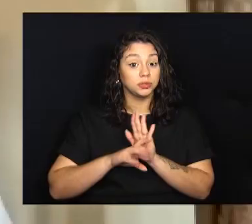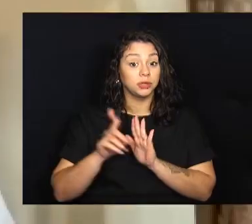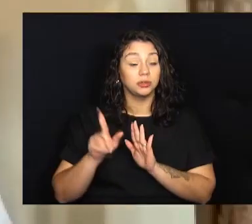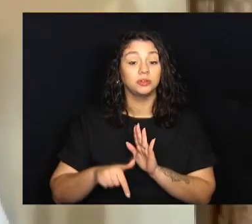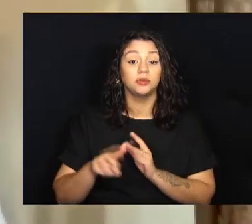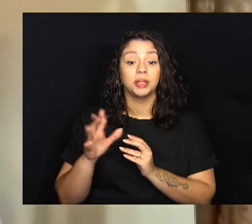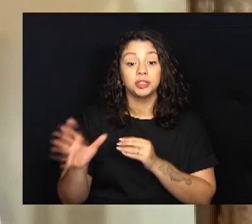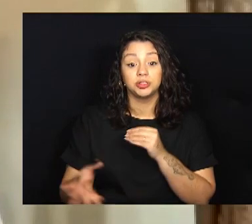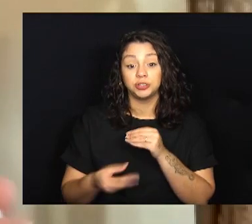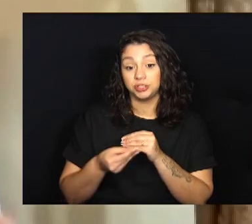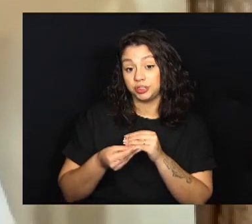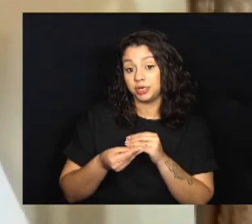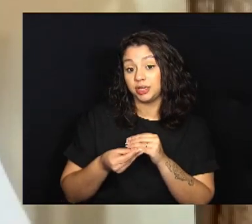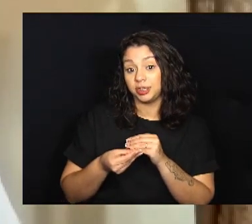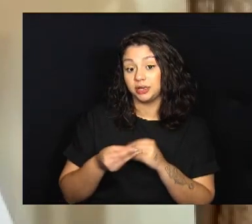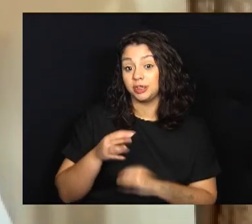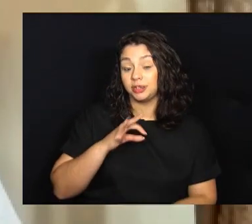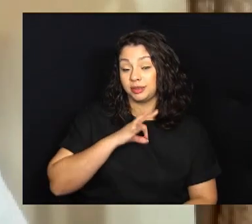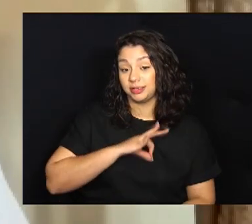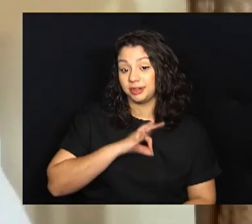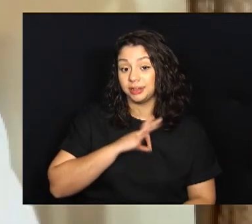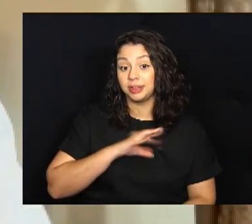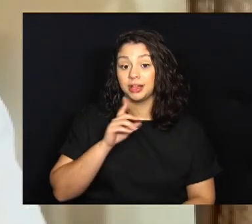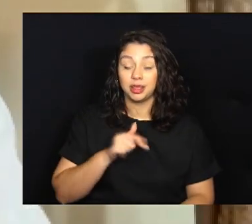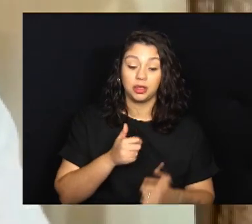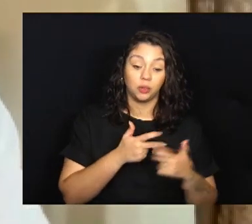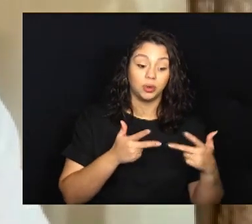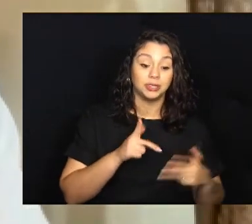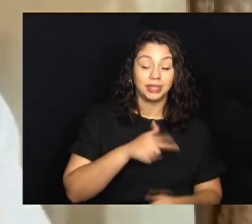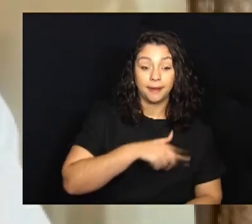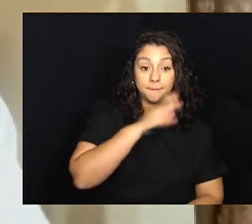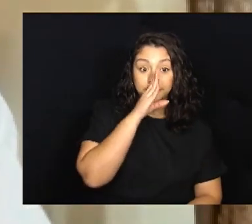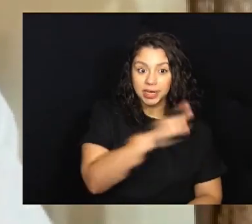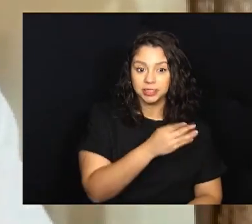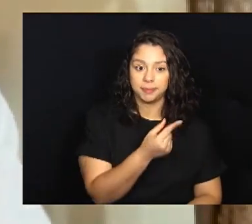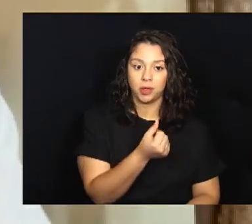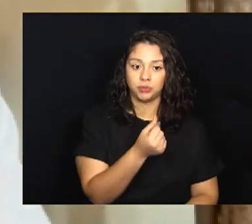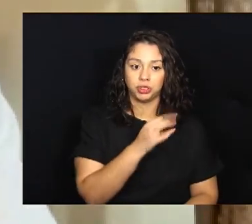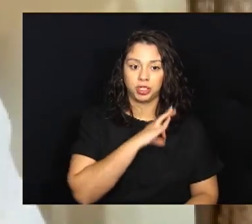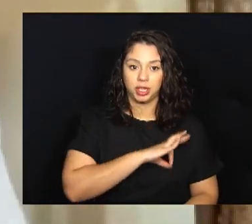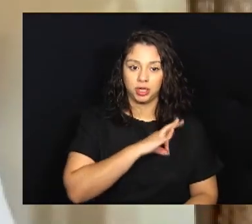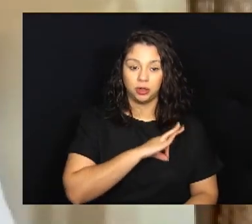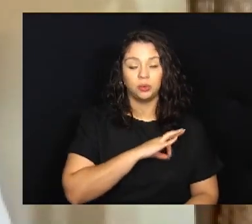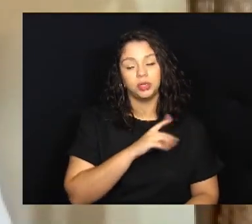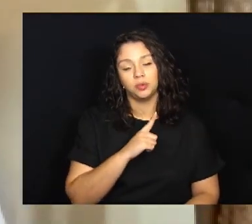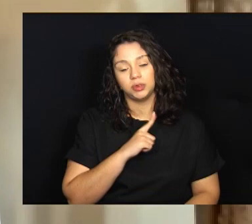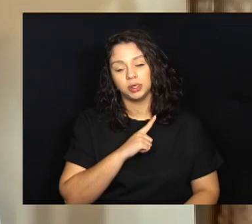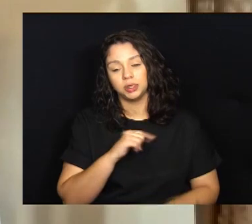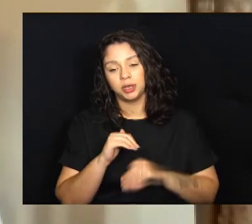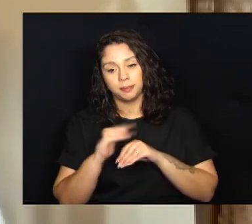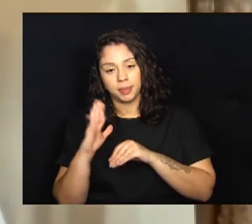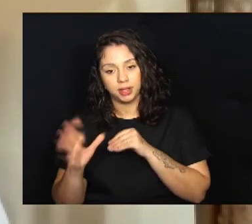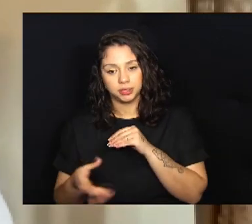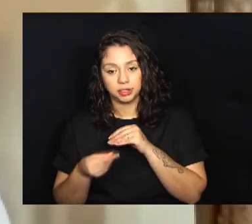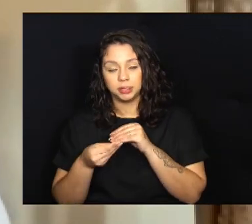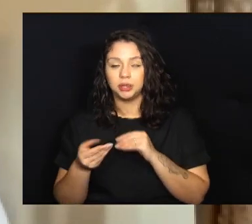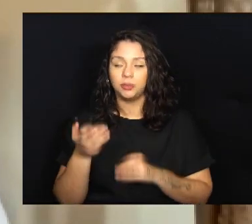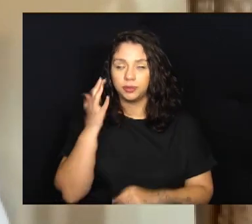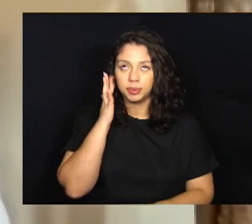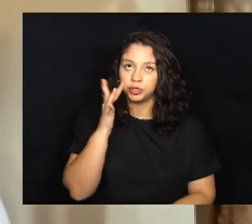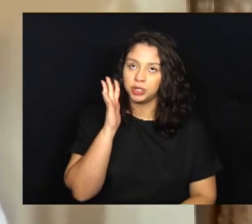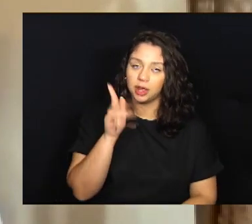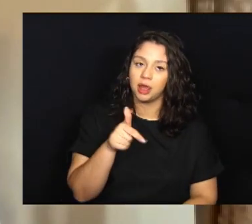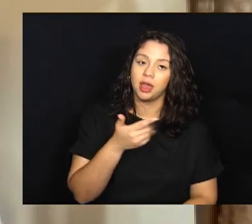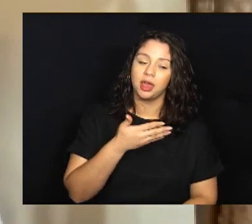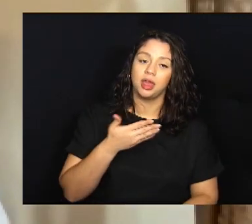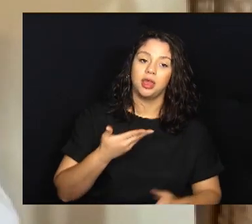toda a renda gerada além da sua fonte principal de renda. Então, isto é, imagina que você seja um funcionário público,